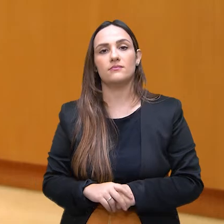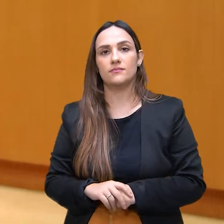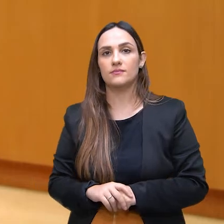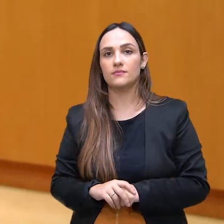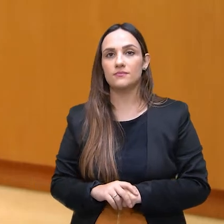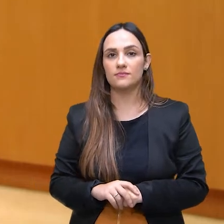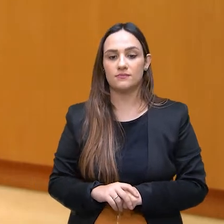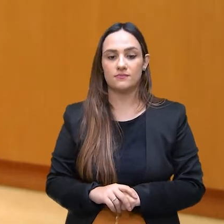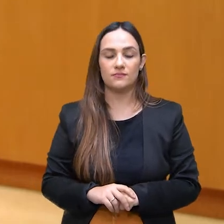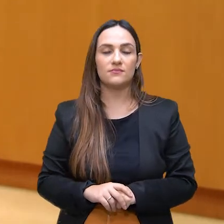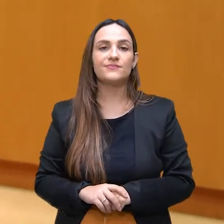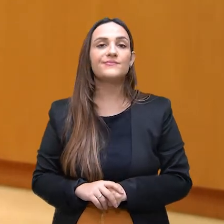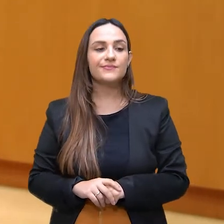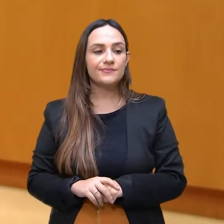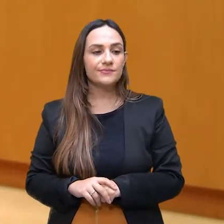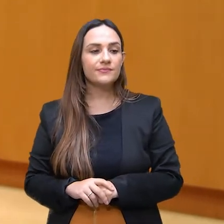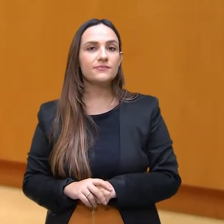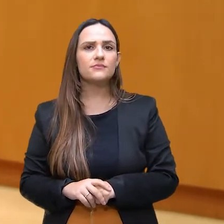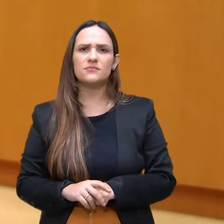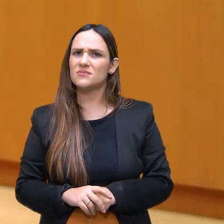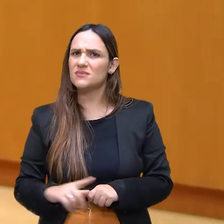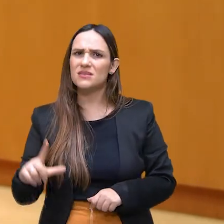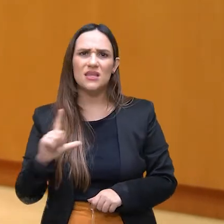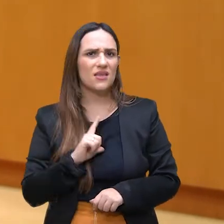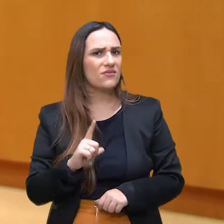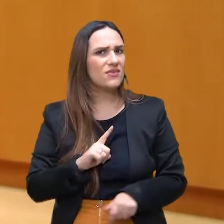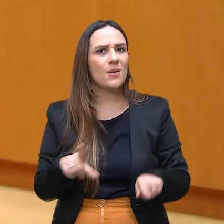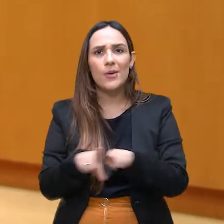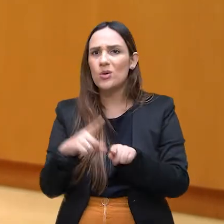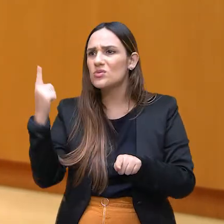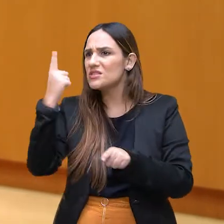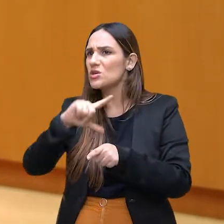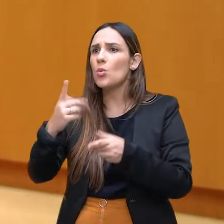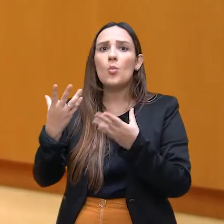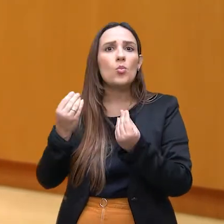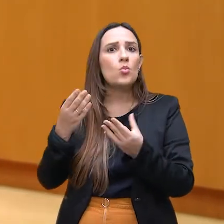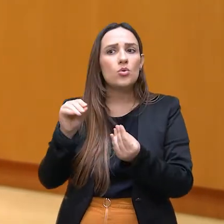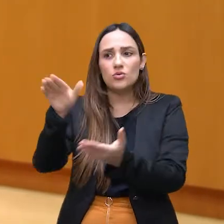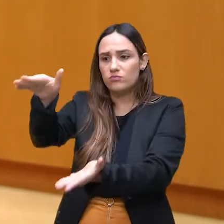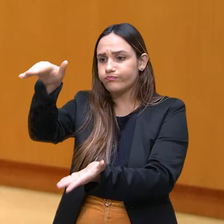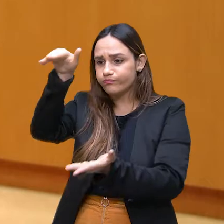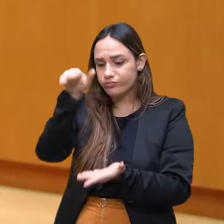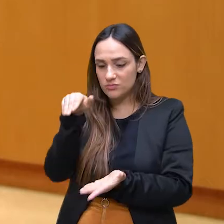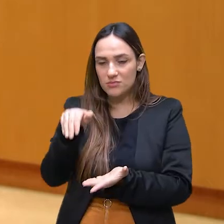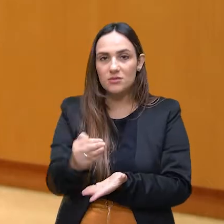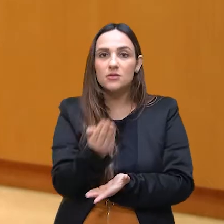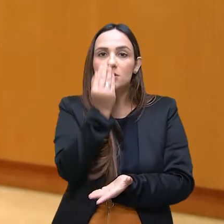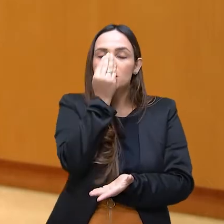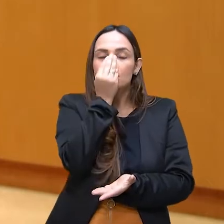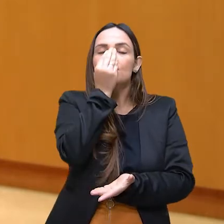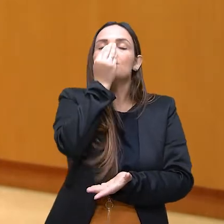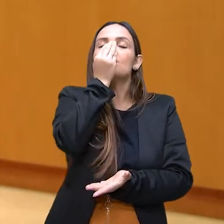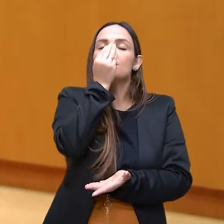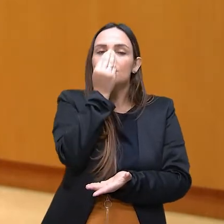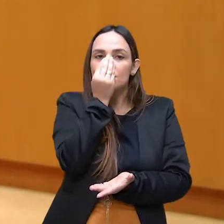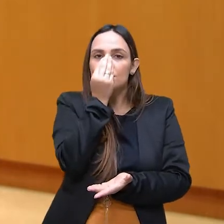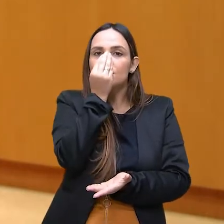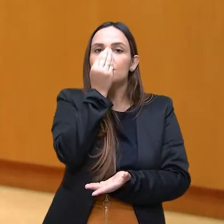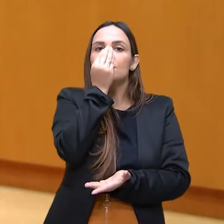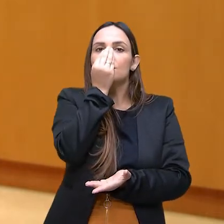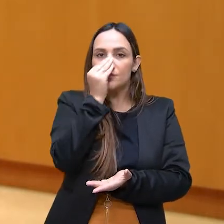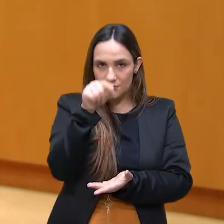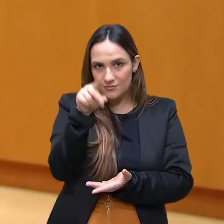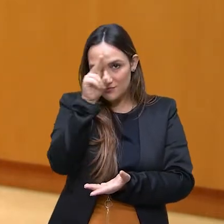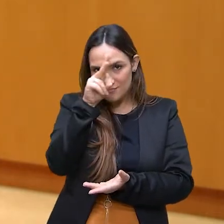um recall de aparelhos de respiração, de auxílio à respiração, que nós divulgamos e fizemos